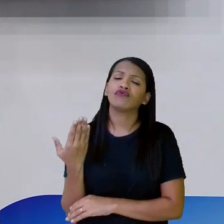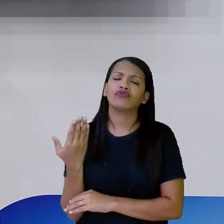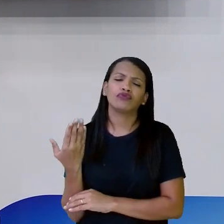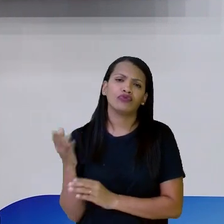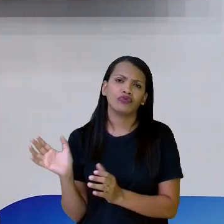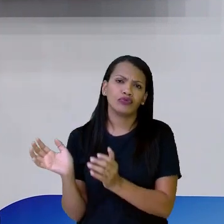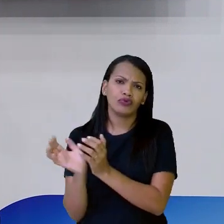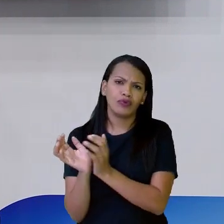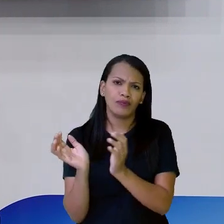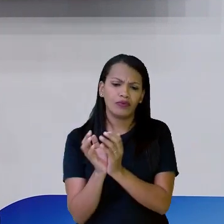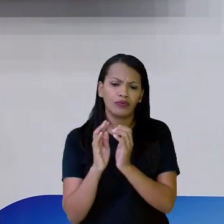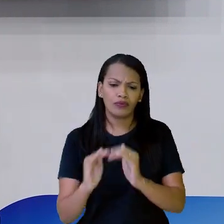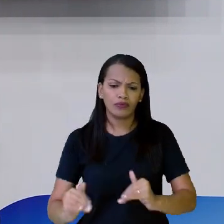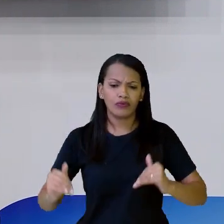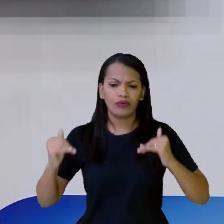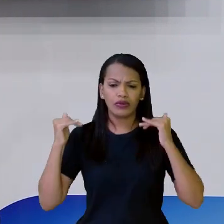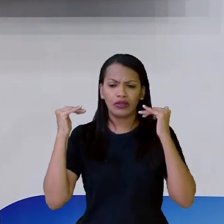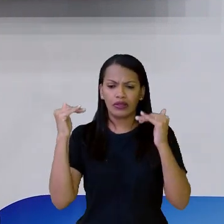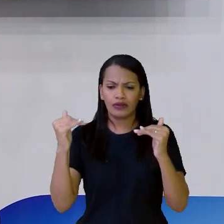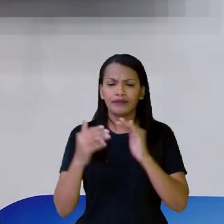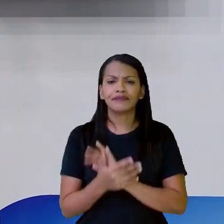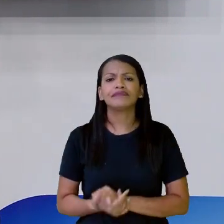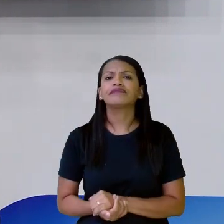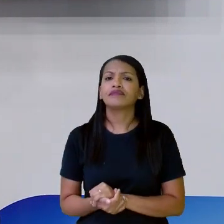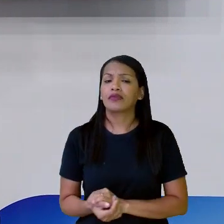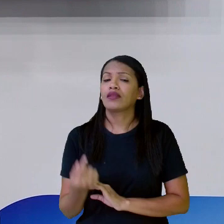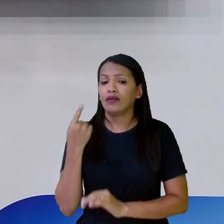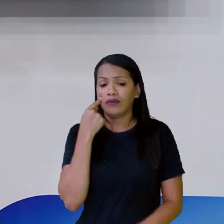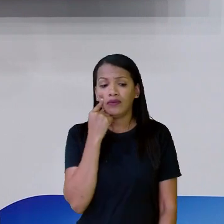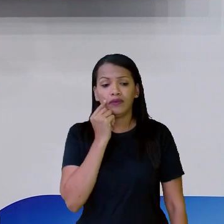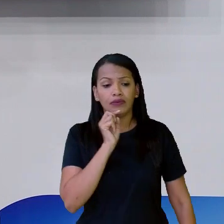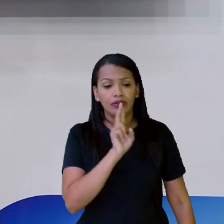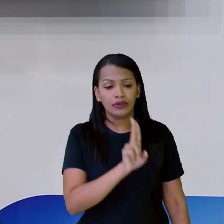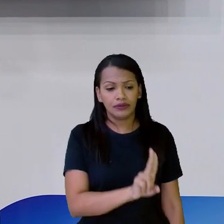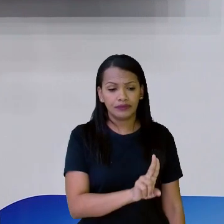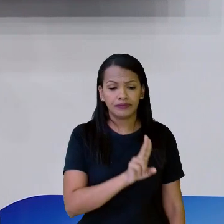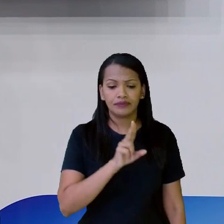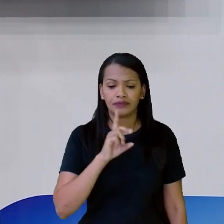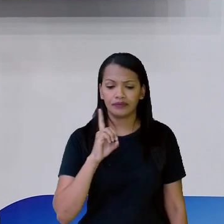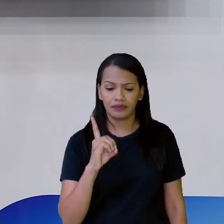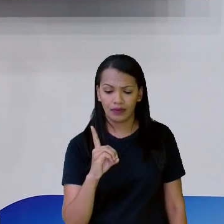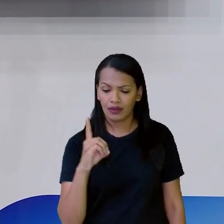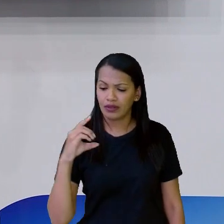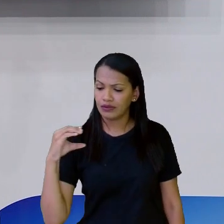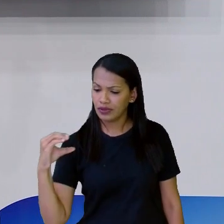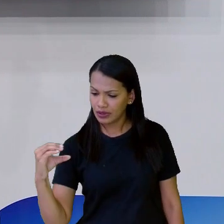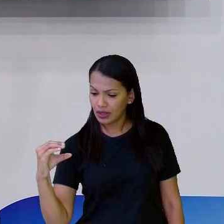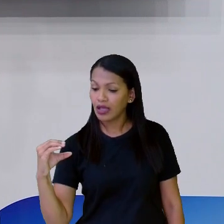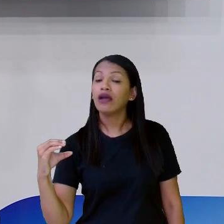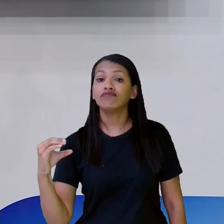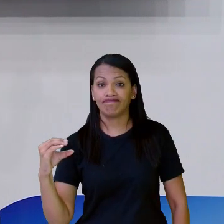classe. A cada 3 ordens eu mudo de classe. A cada 3